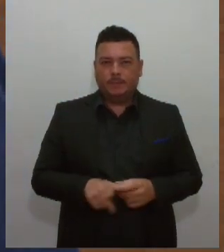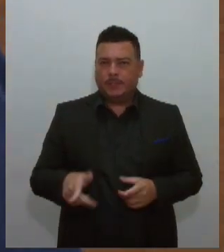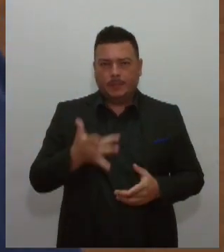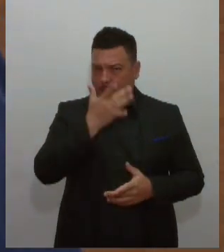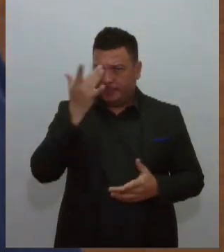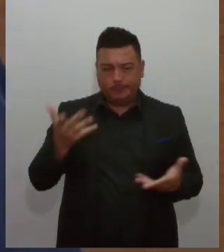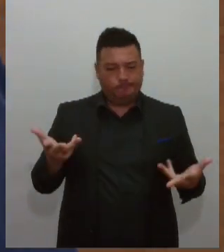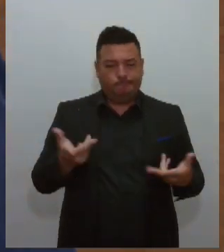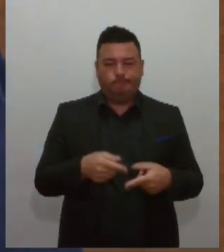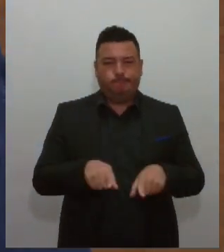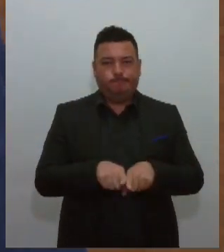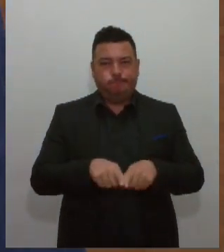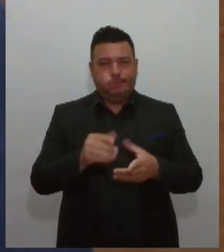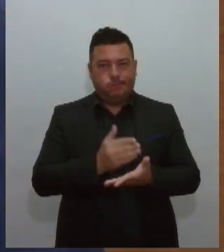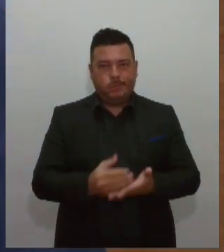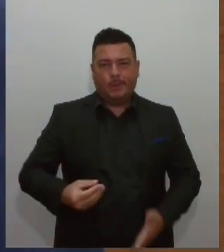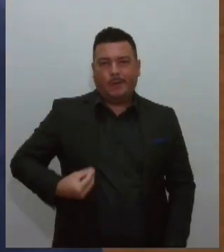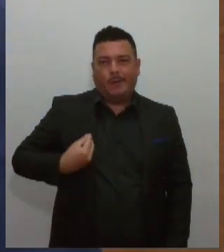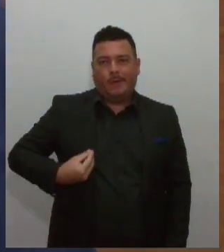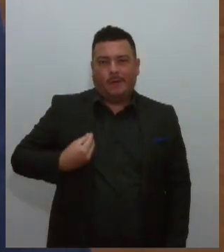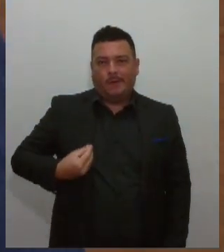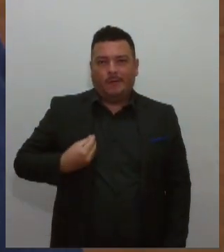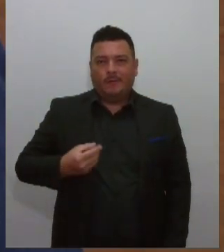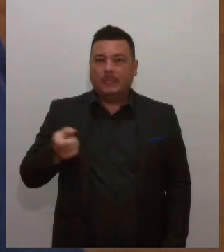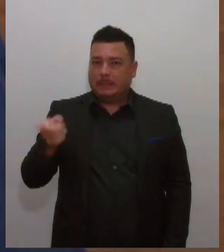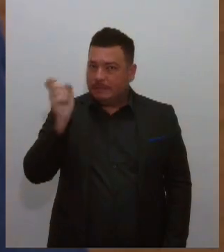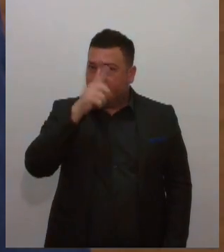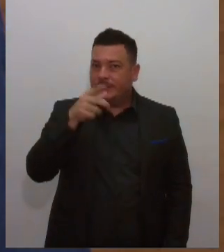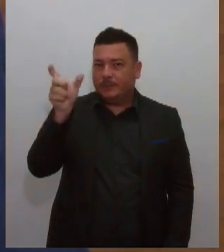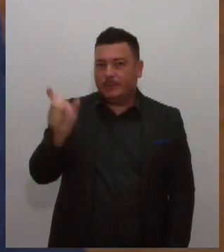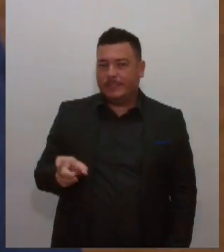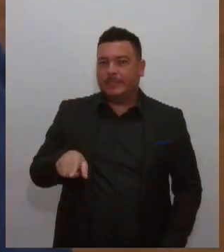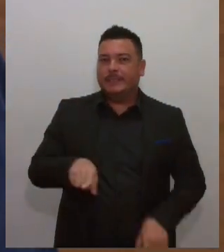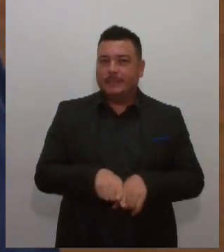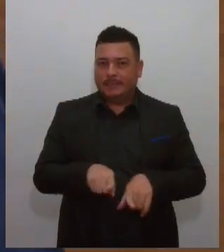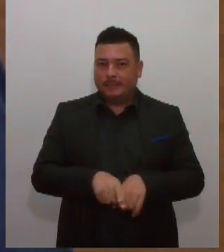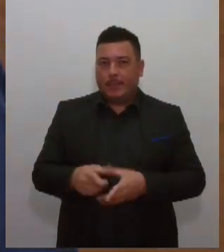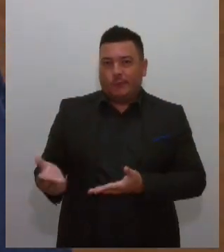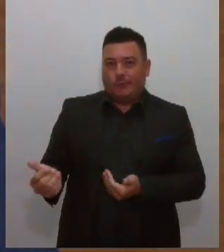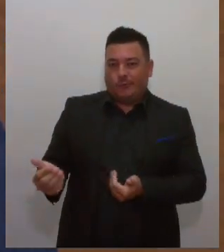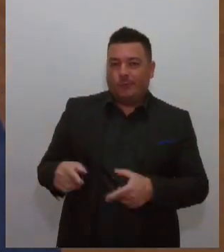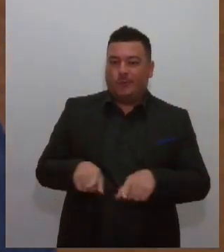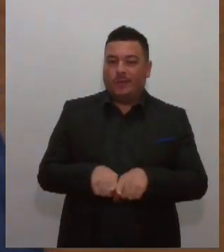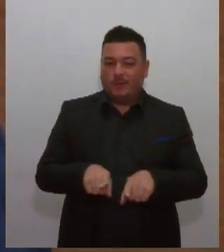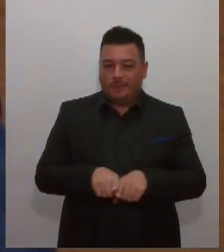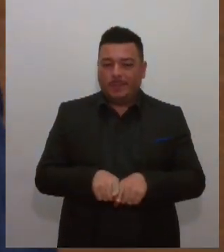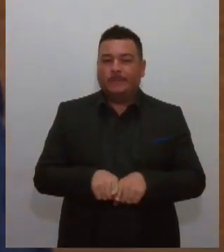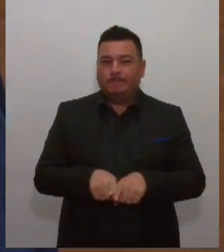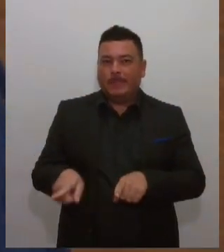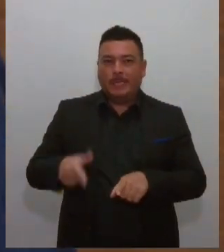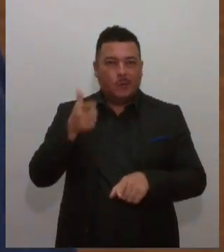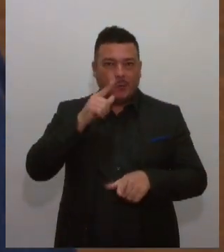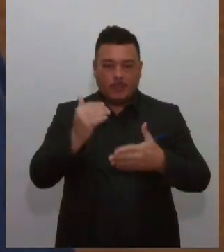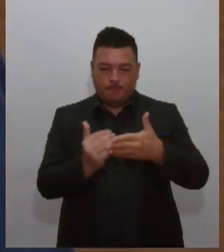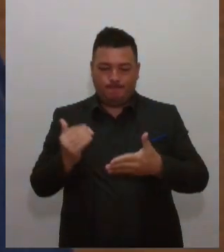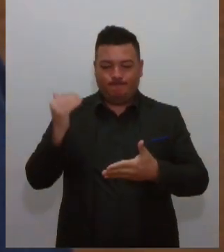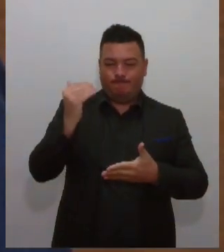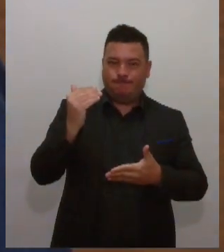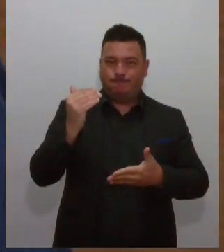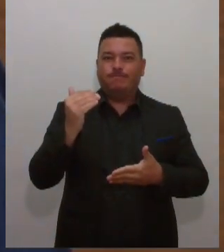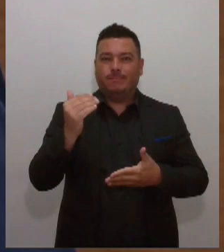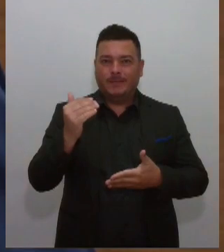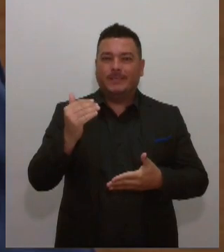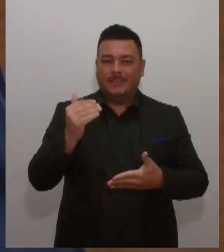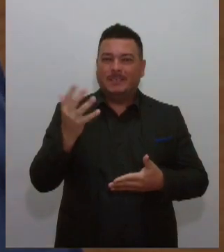vida, pegou uma vida muito difícil, né, ainda quando jovem, soube realmente fazer essa superação, né, uma superação de vida. É um cara